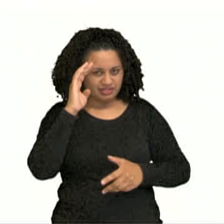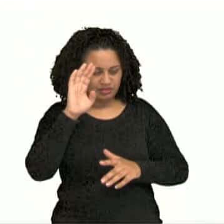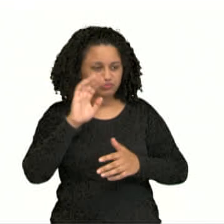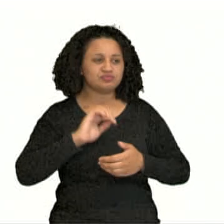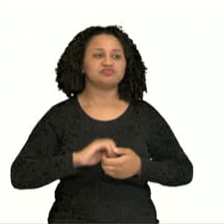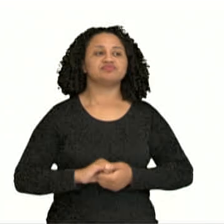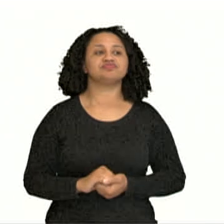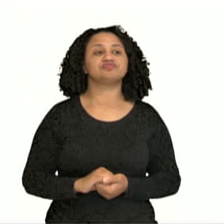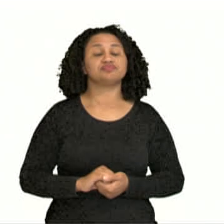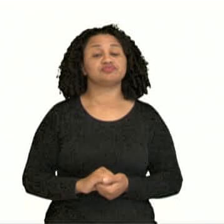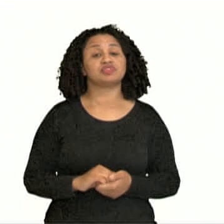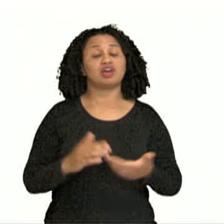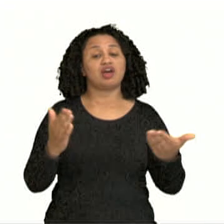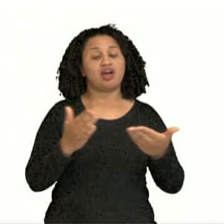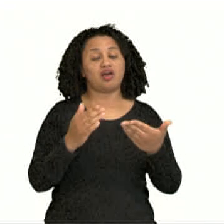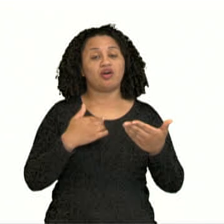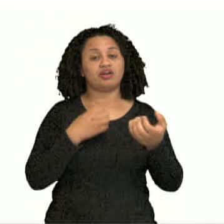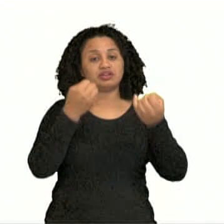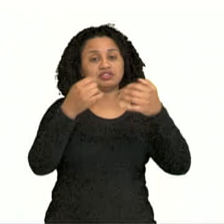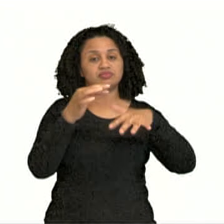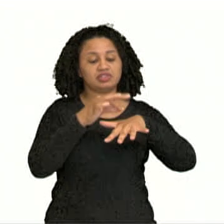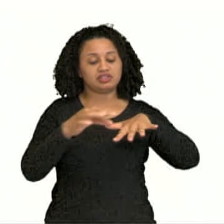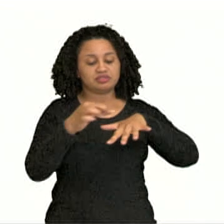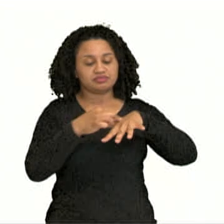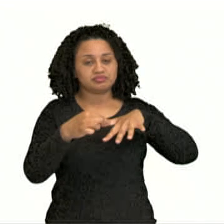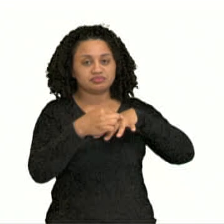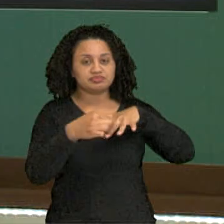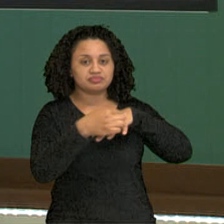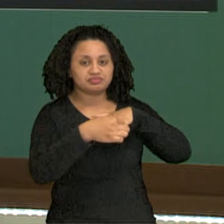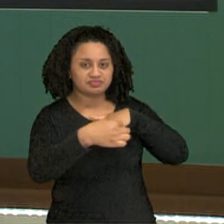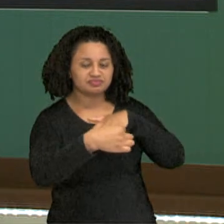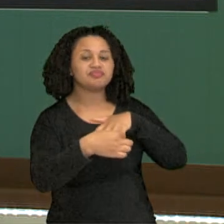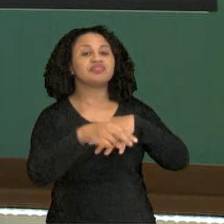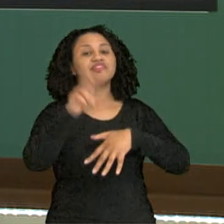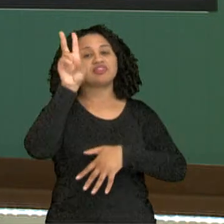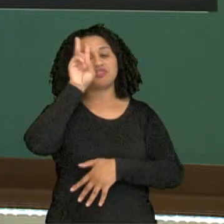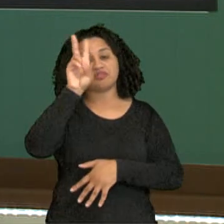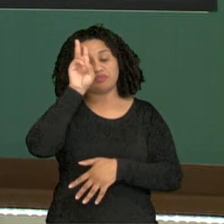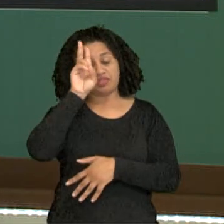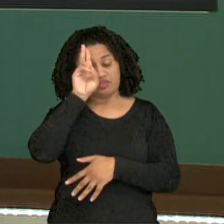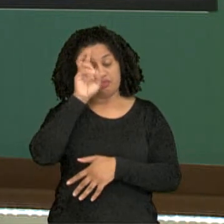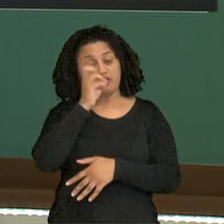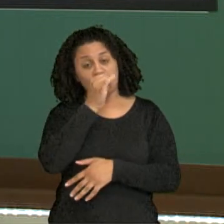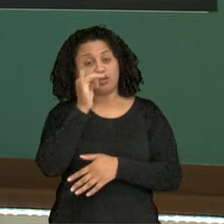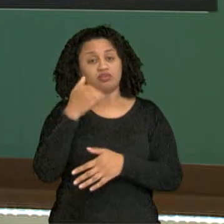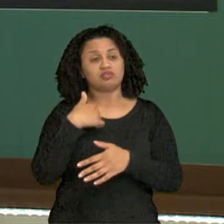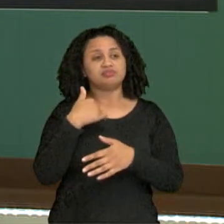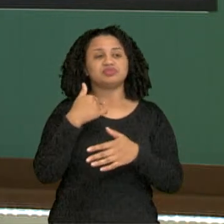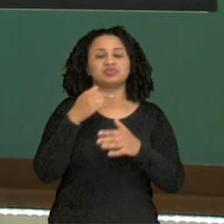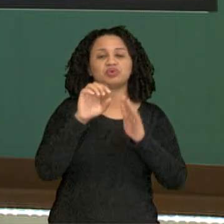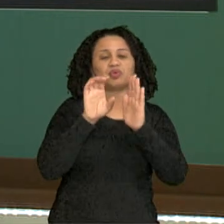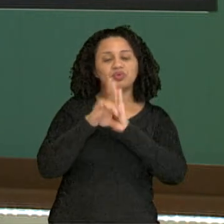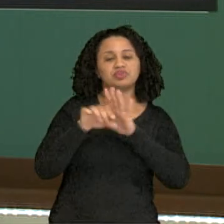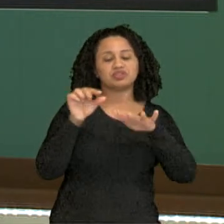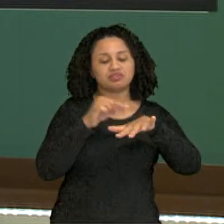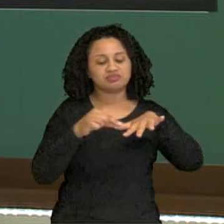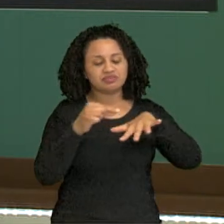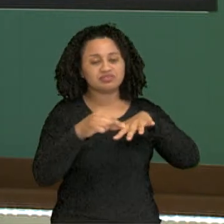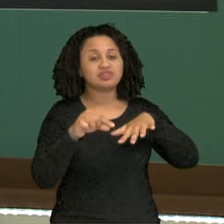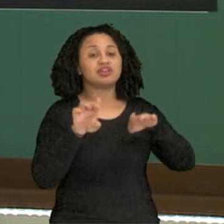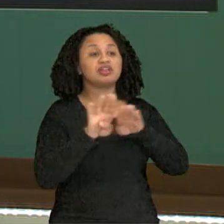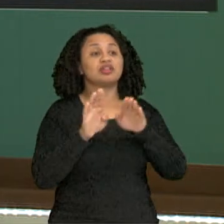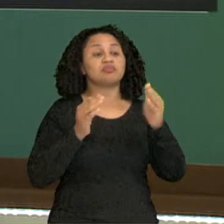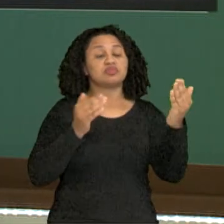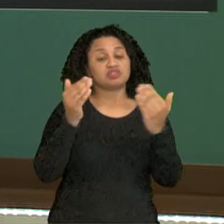adiante? Agora a gente vai falar então das pteridófitas. Vamos relembrar algumas questões das pteridófitas e vamos